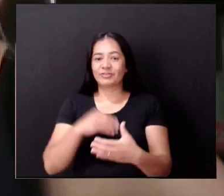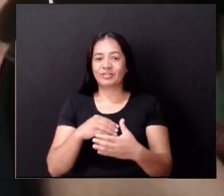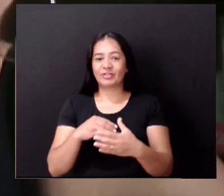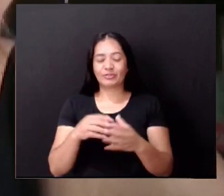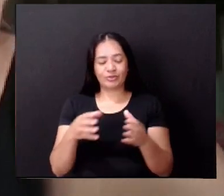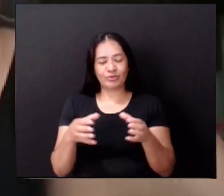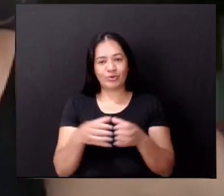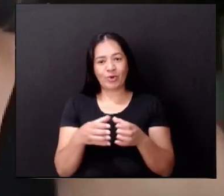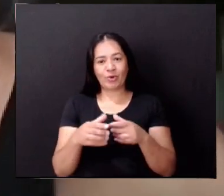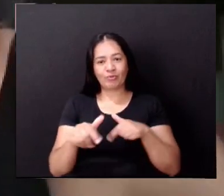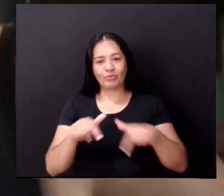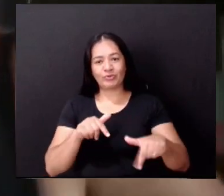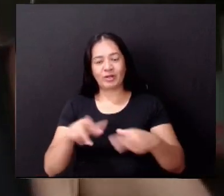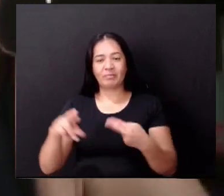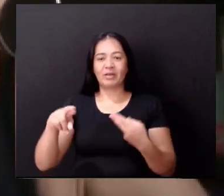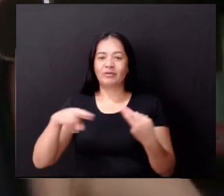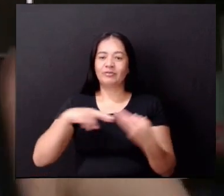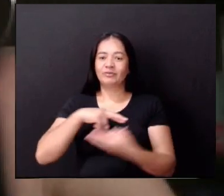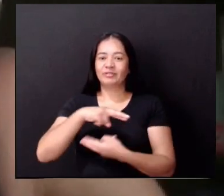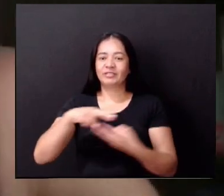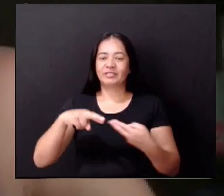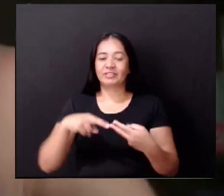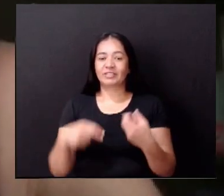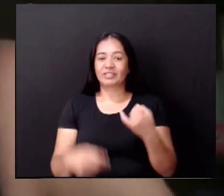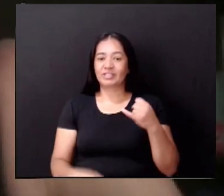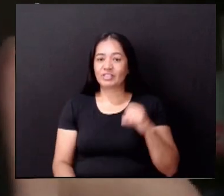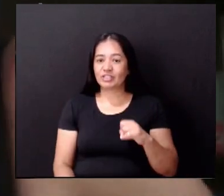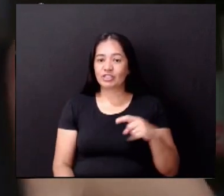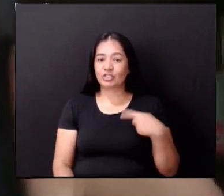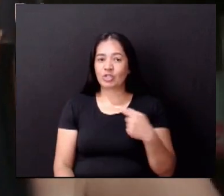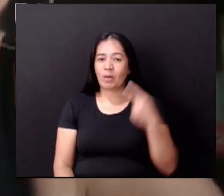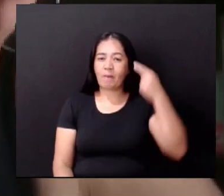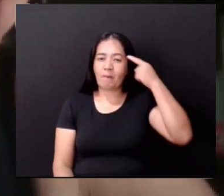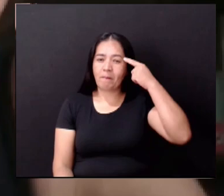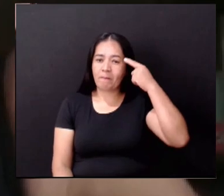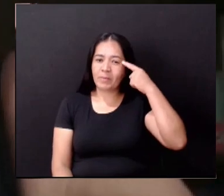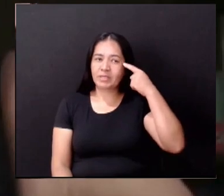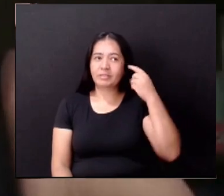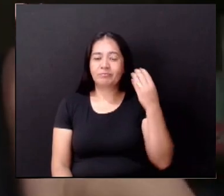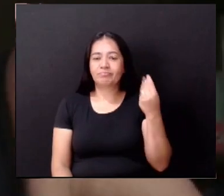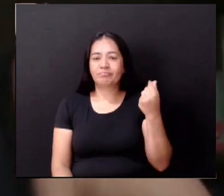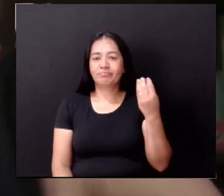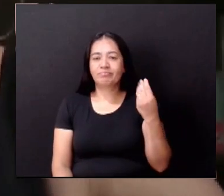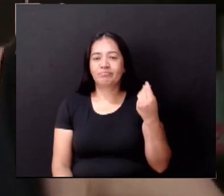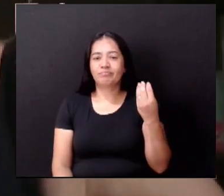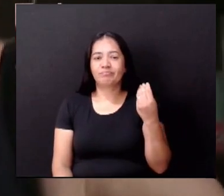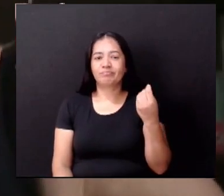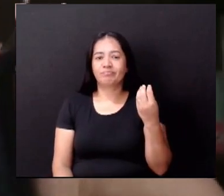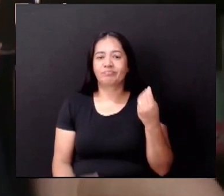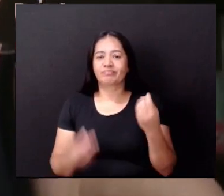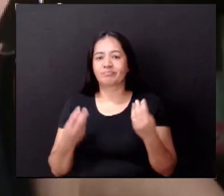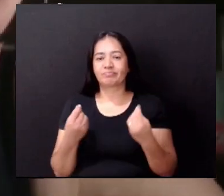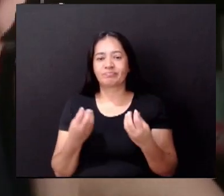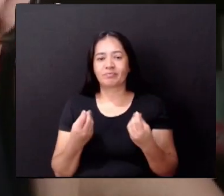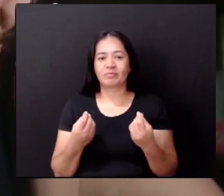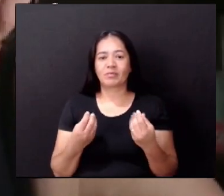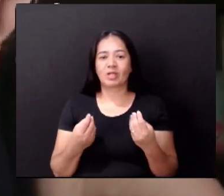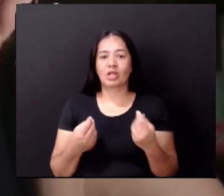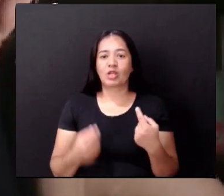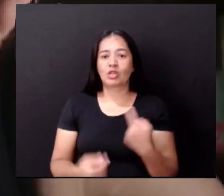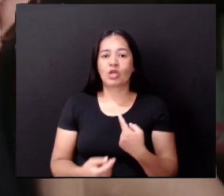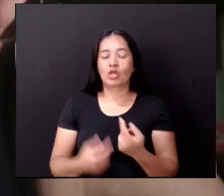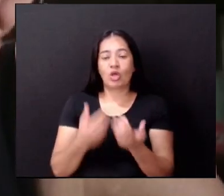interessante, dentro do escopo todo do trabalho da reciclagem. Se a gente pensar que ainda é uma coisa assim